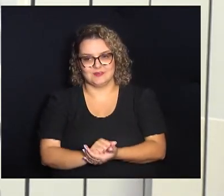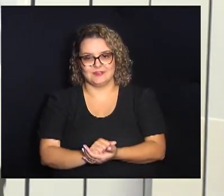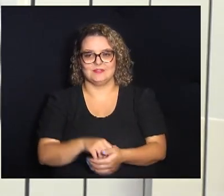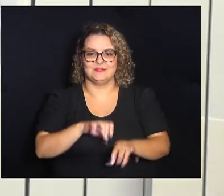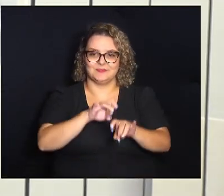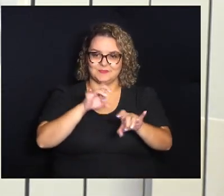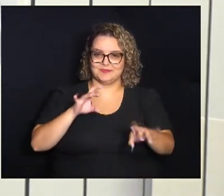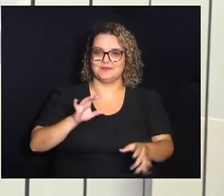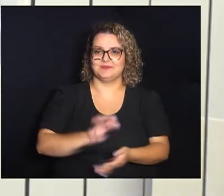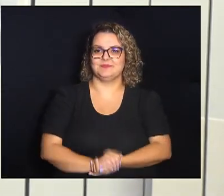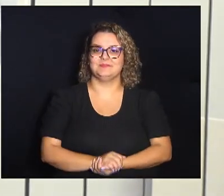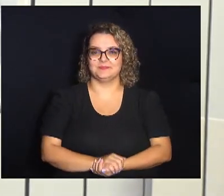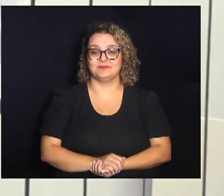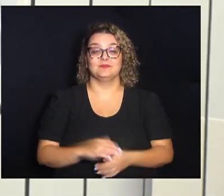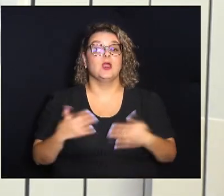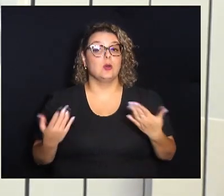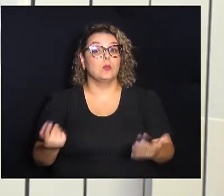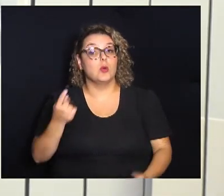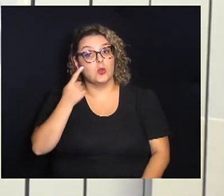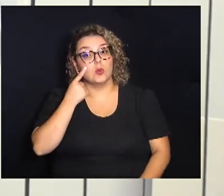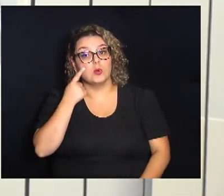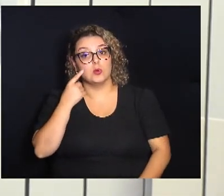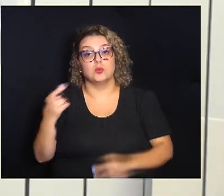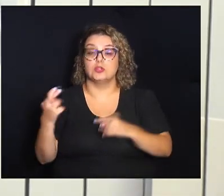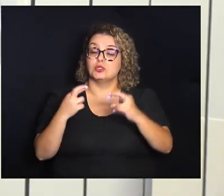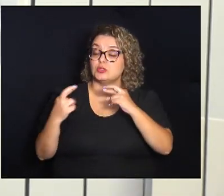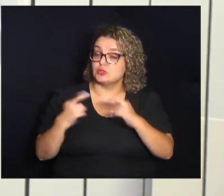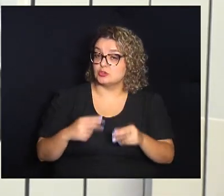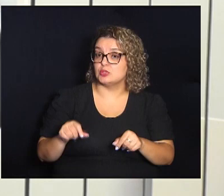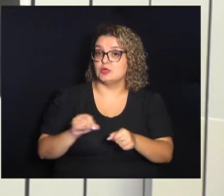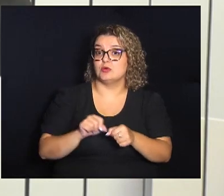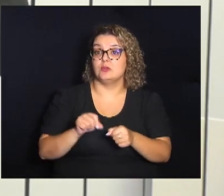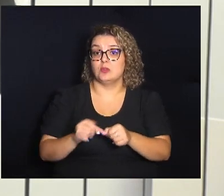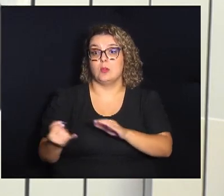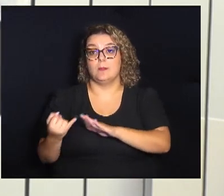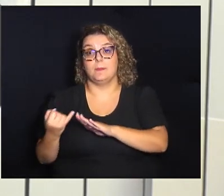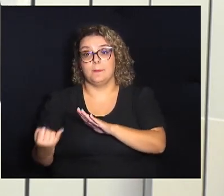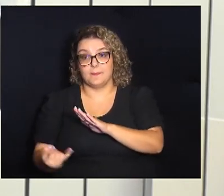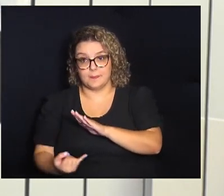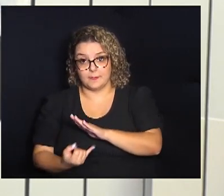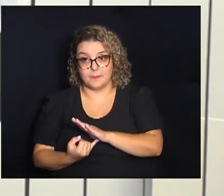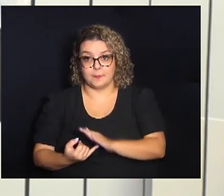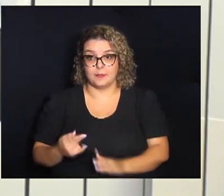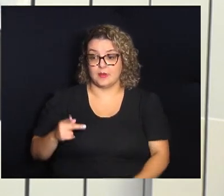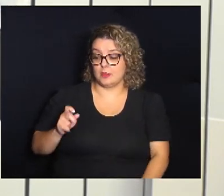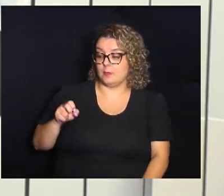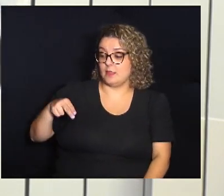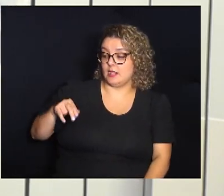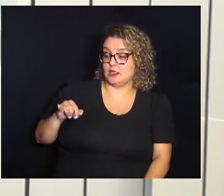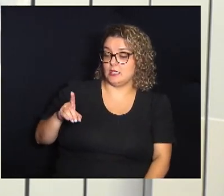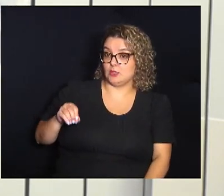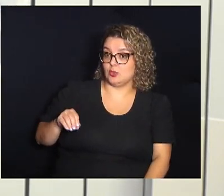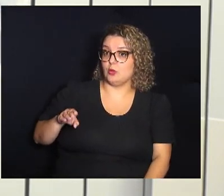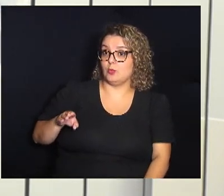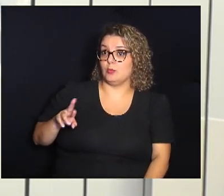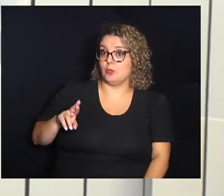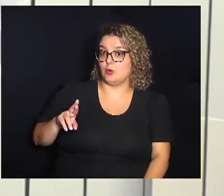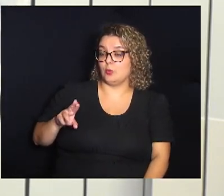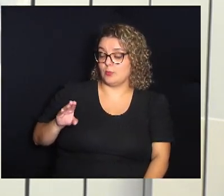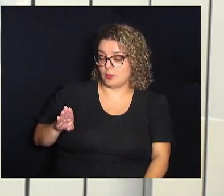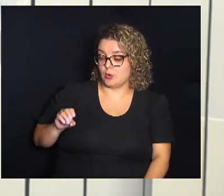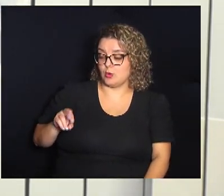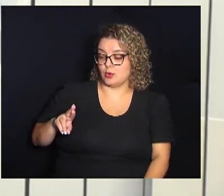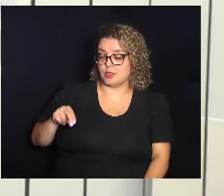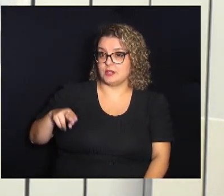online. Bom, olha só, levantamento realizado pelo Instituto Penido Burnier indica que no